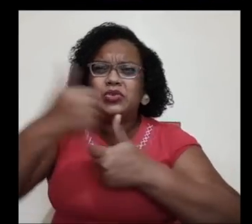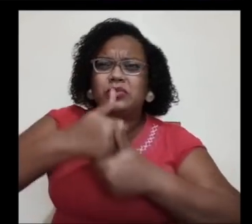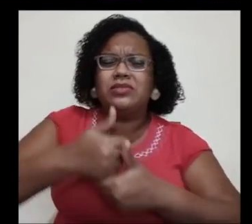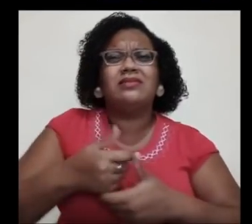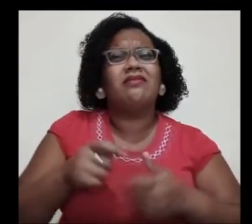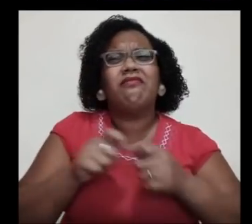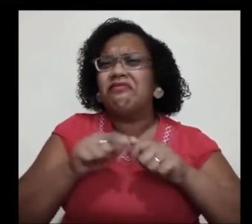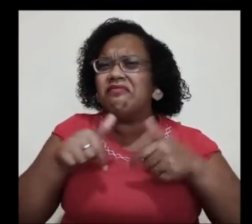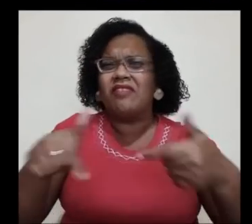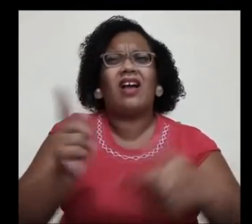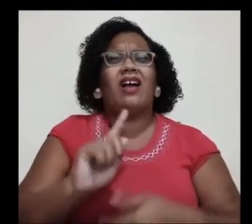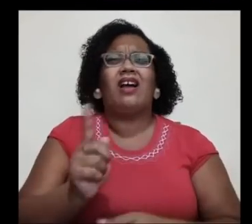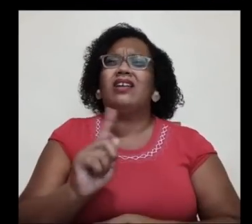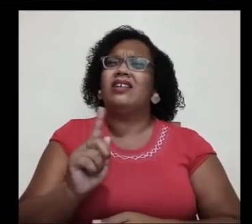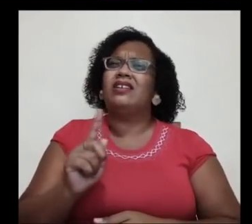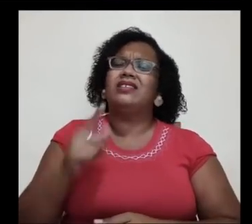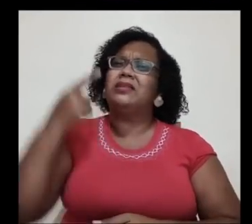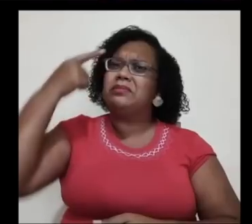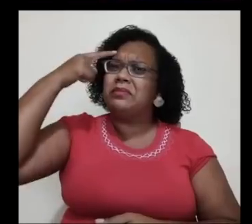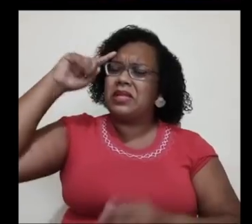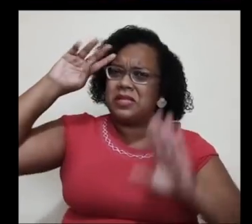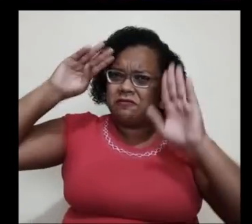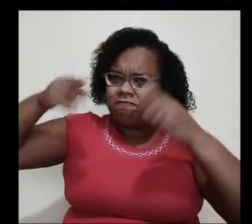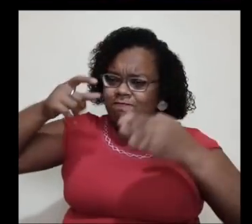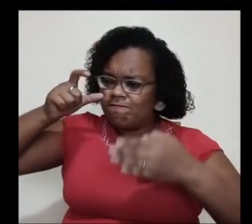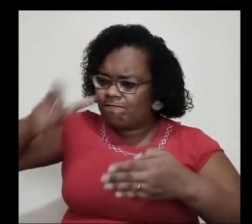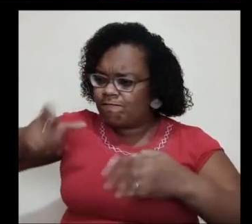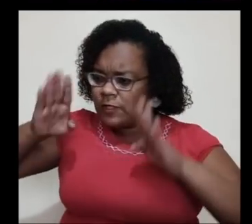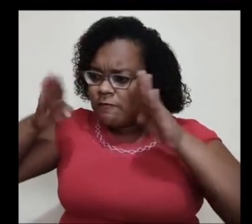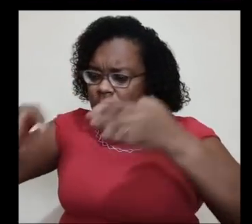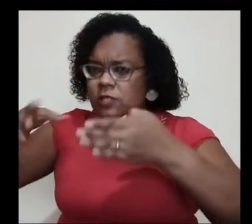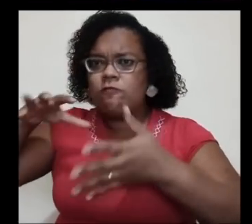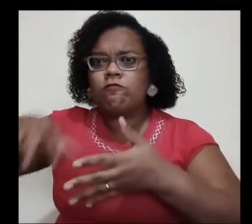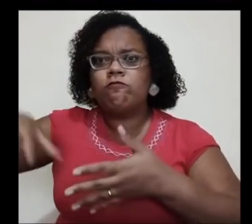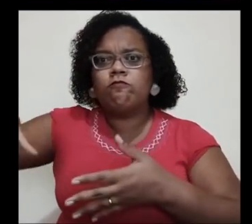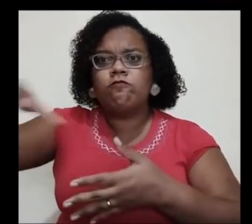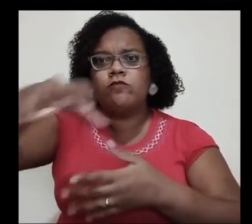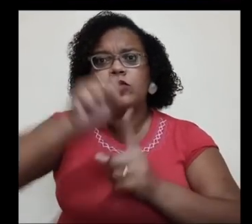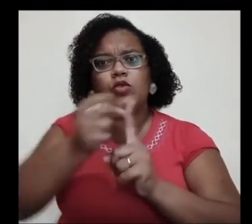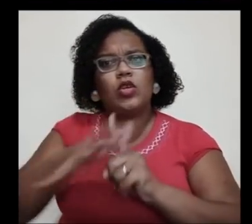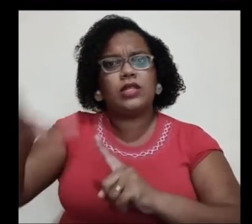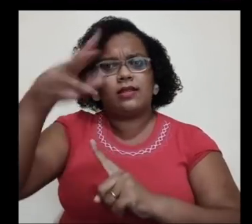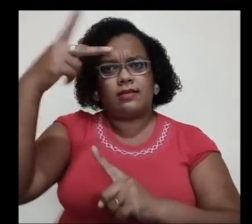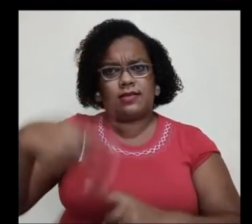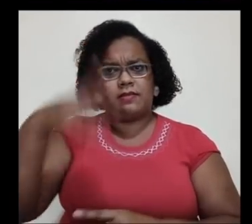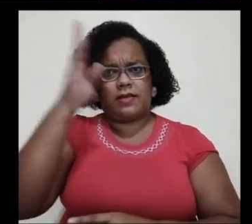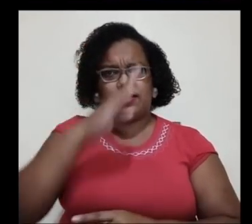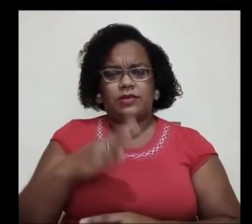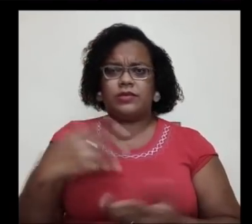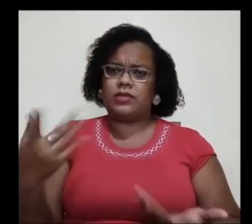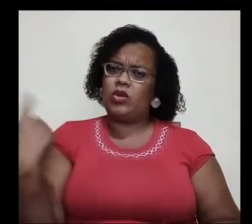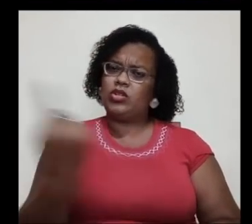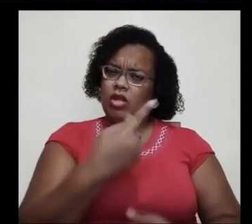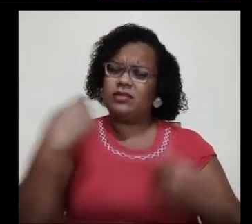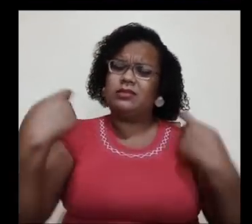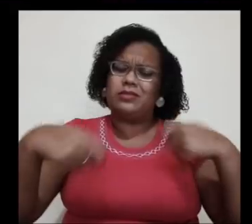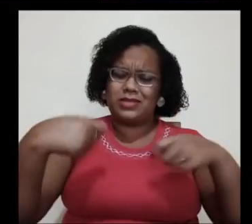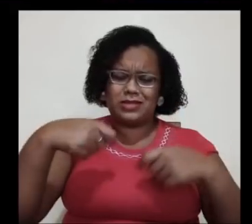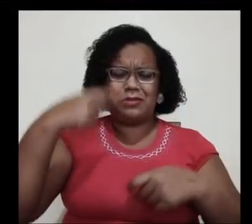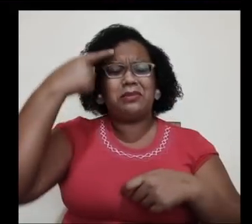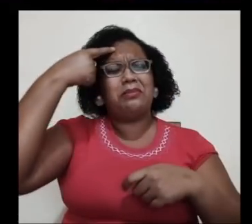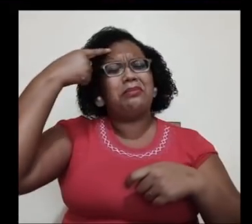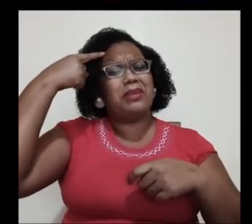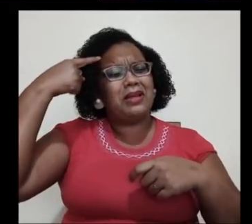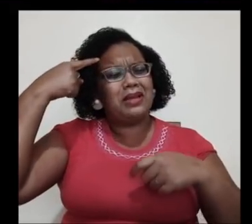faz, ele o faz em cima de interesses muito específicos de setores da sociedade brasileira. Então, nós precisamos de pensar